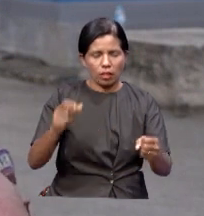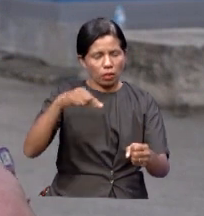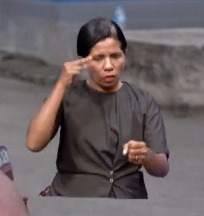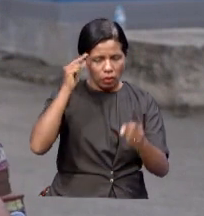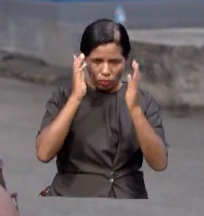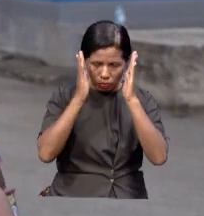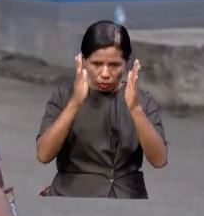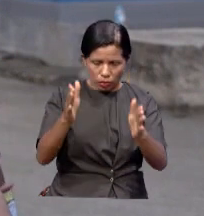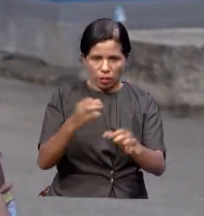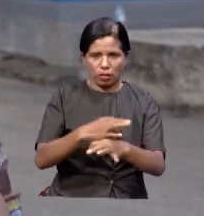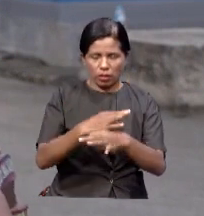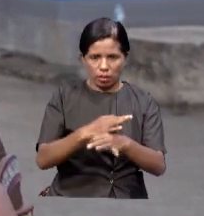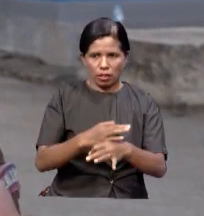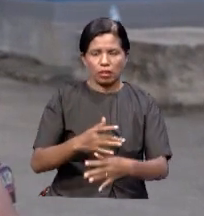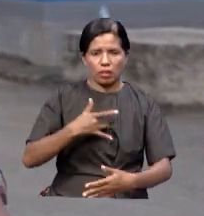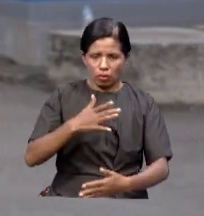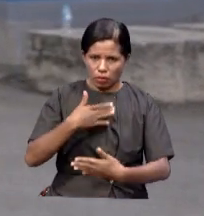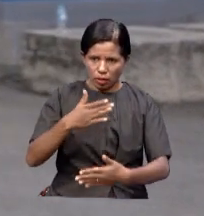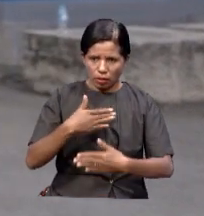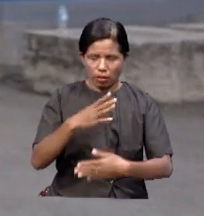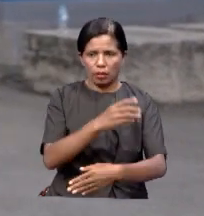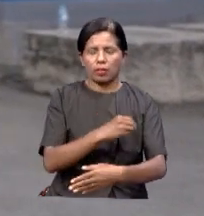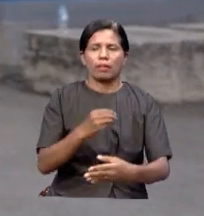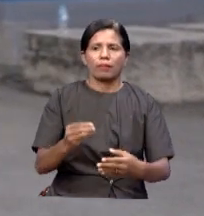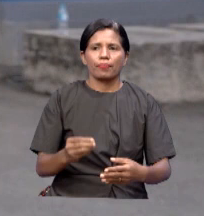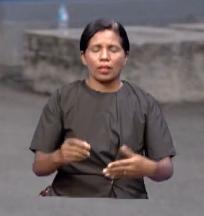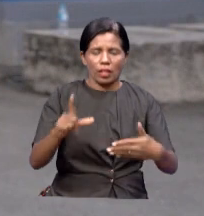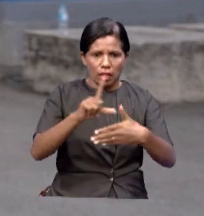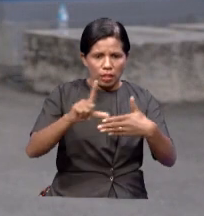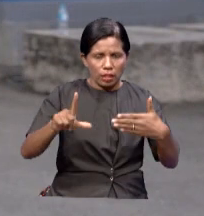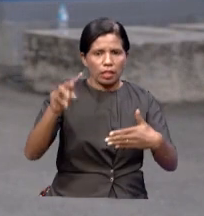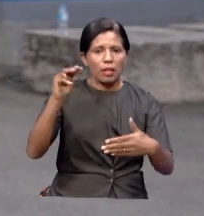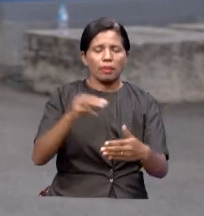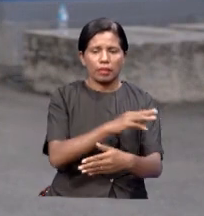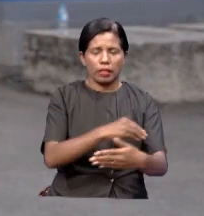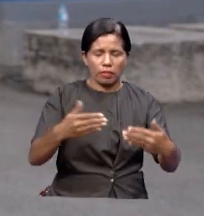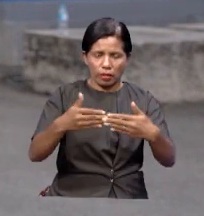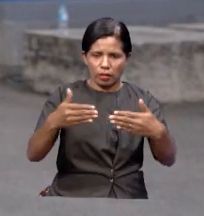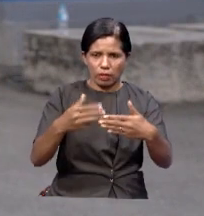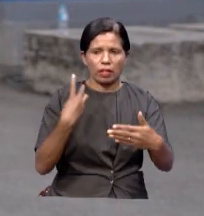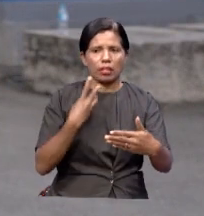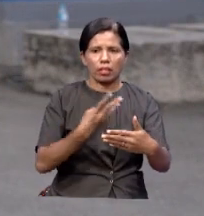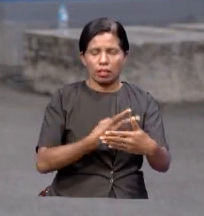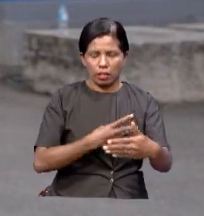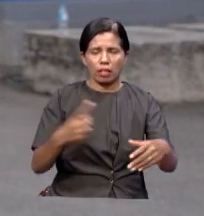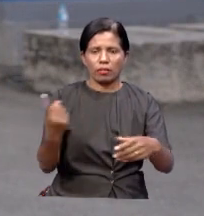atenção, a nesse orgulho bot ba ami nesse agente nem garante segurança e linha fronteira né, garante que tem sobrando nesse se mete